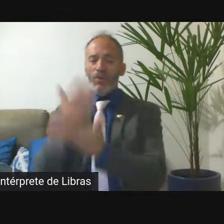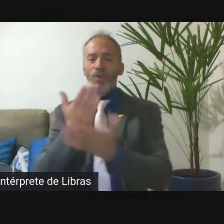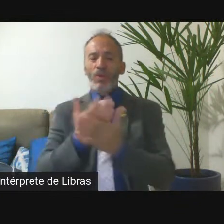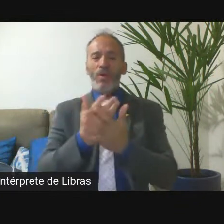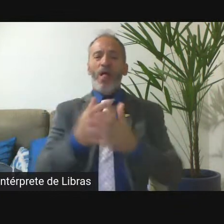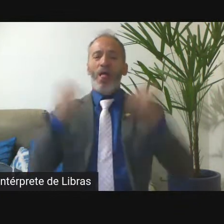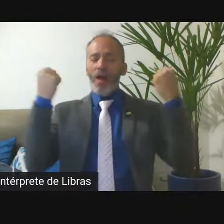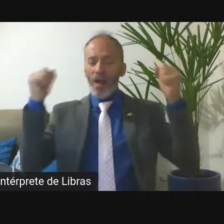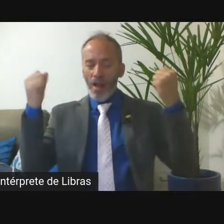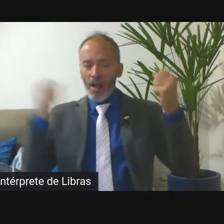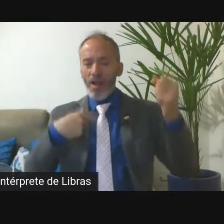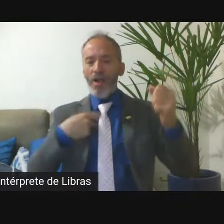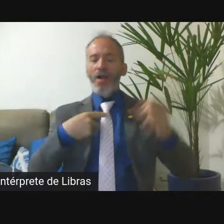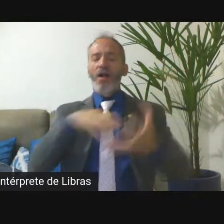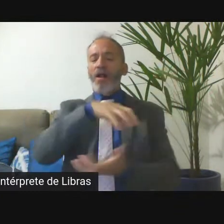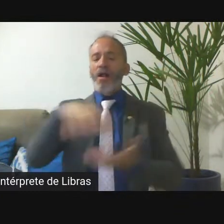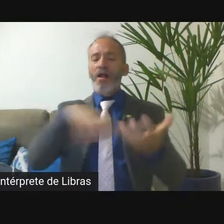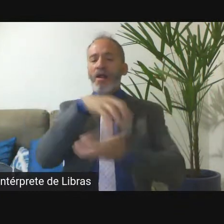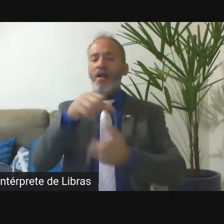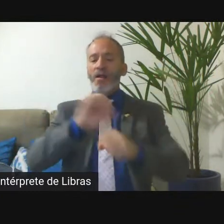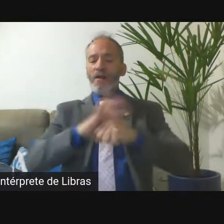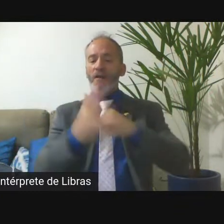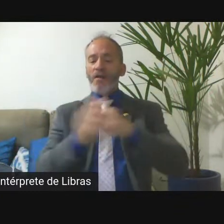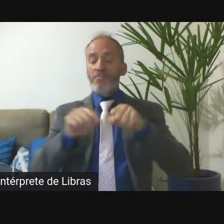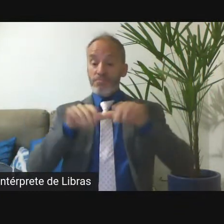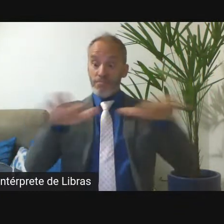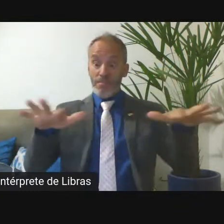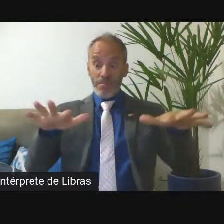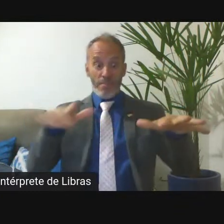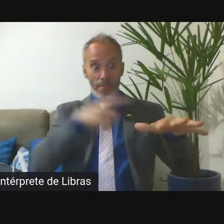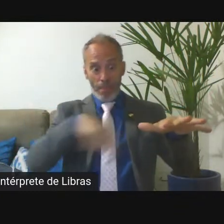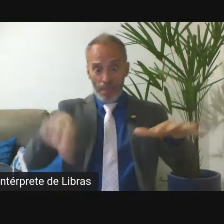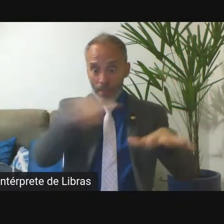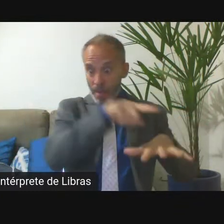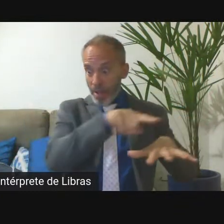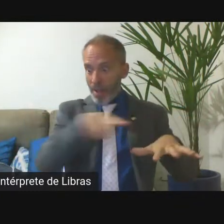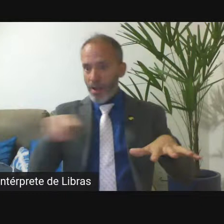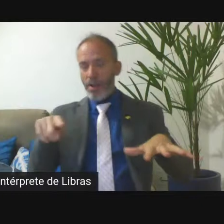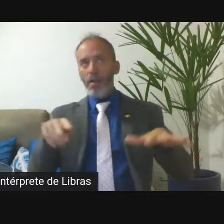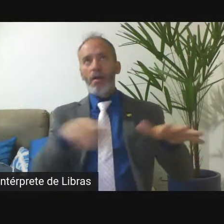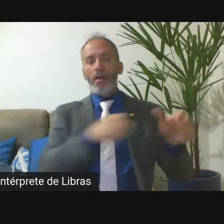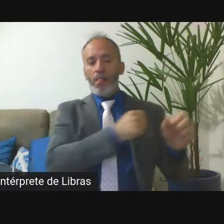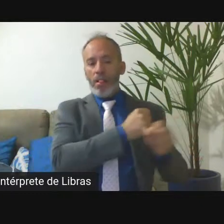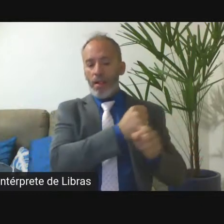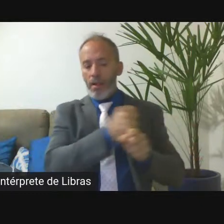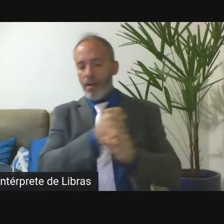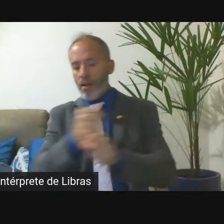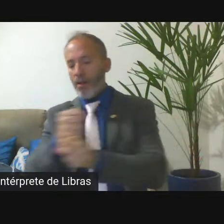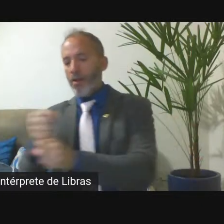estágio, greve e pandemia. Esses anos, que voaram ao mesmo